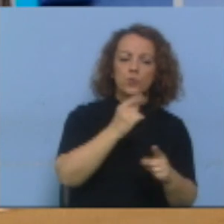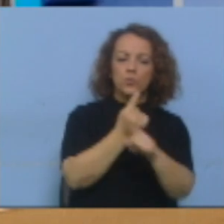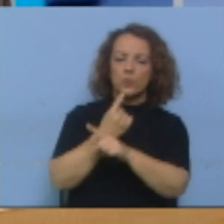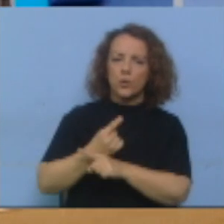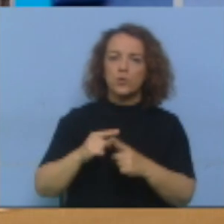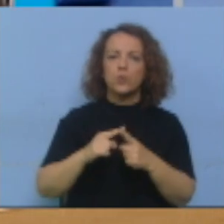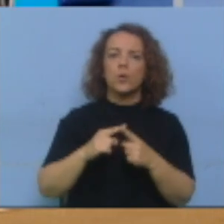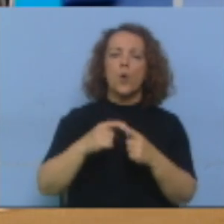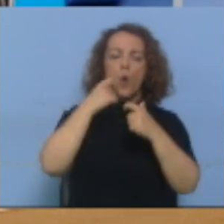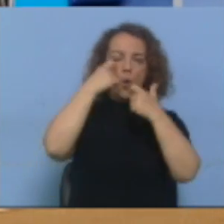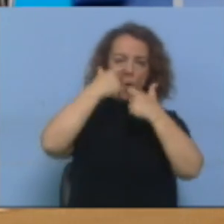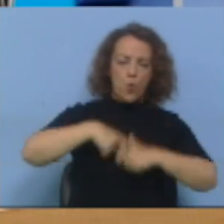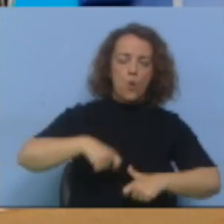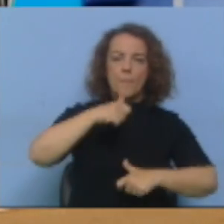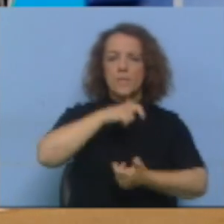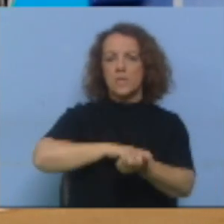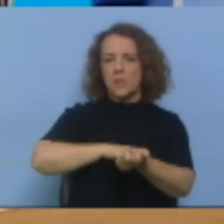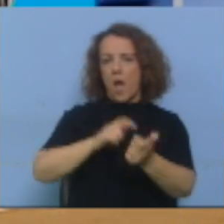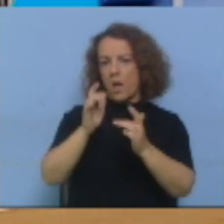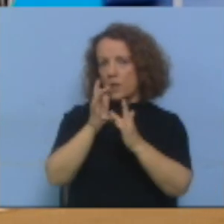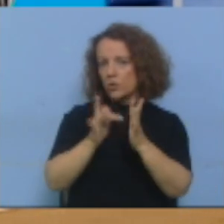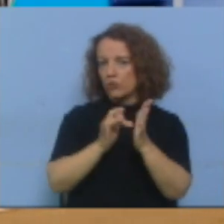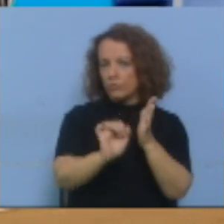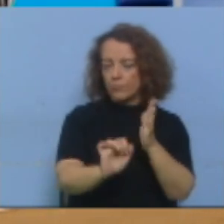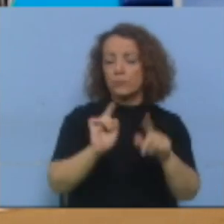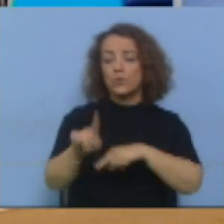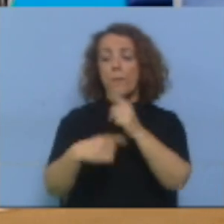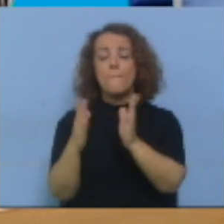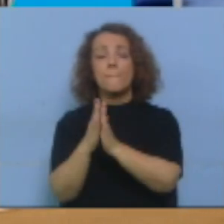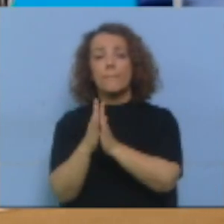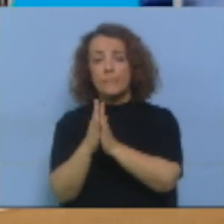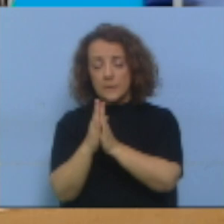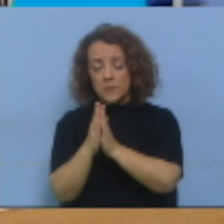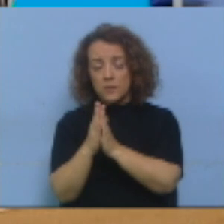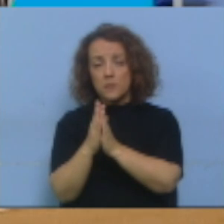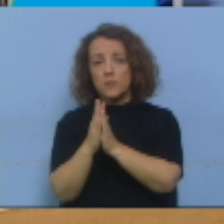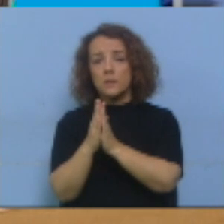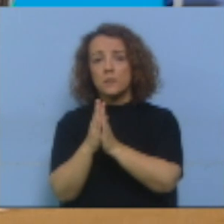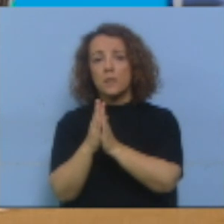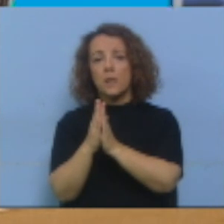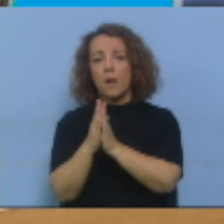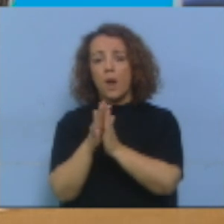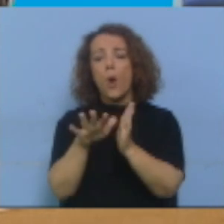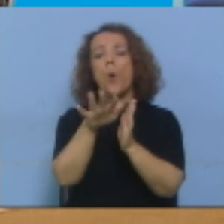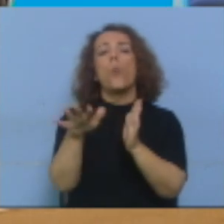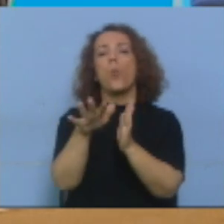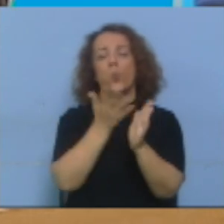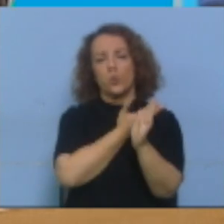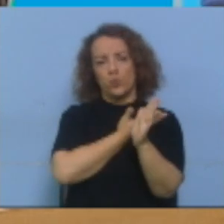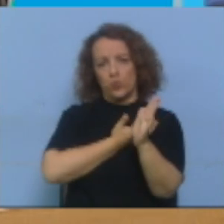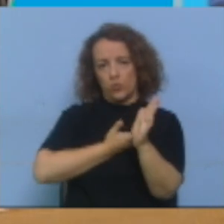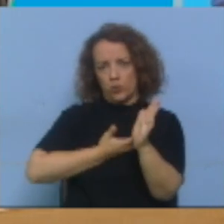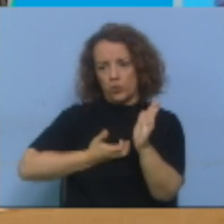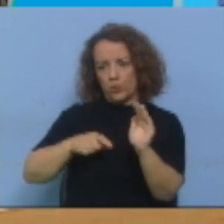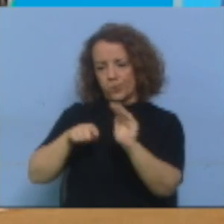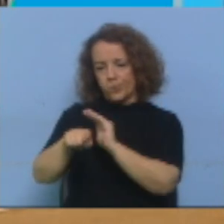o corpo e o sangue de Jesus. E depois a Eucaristia é levada para o lugar da reserva, onde